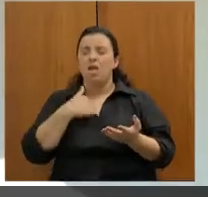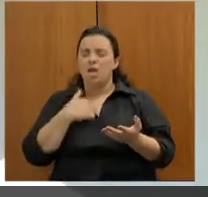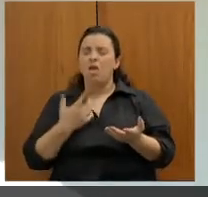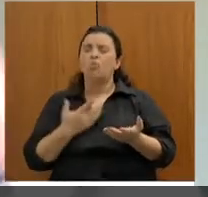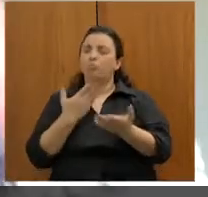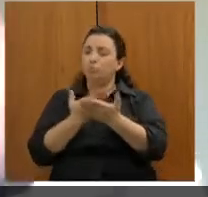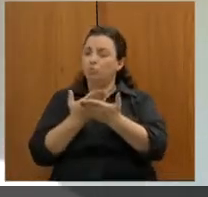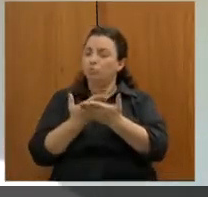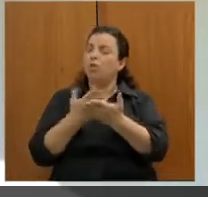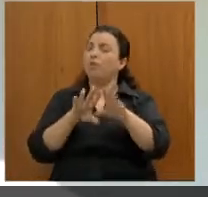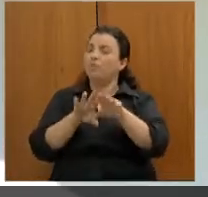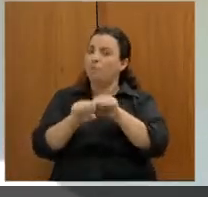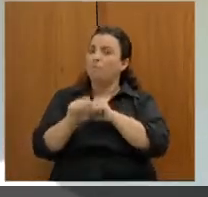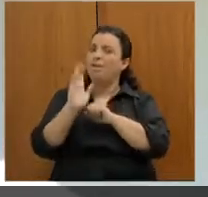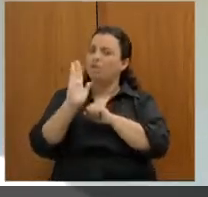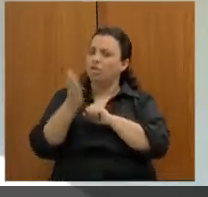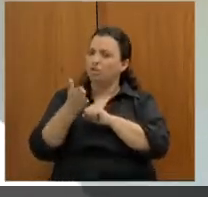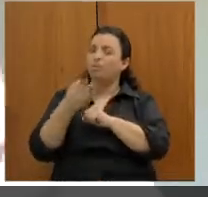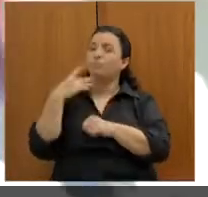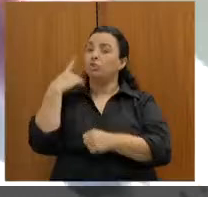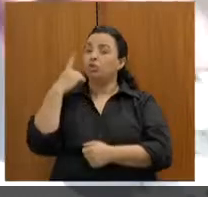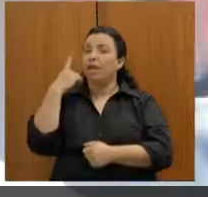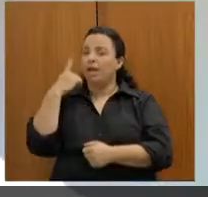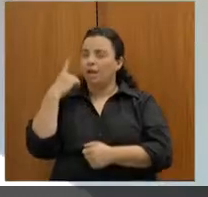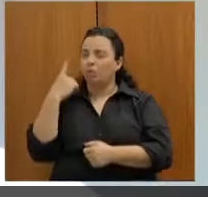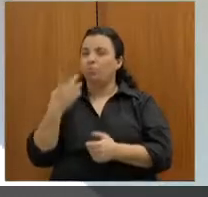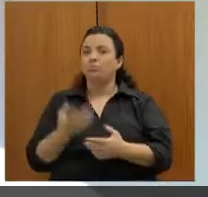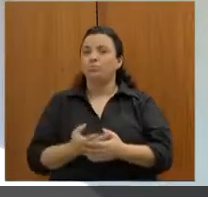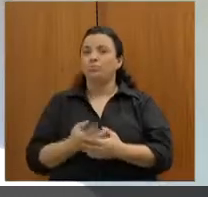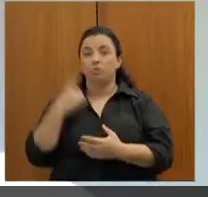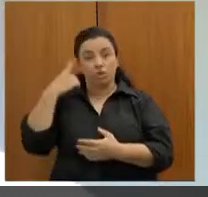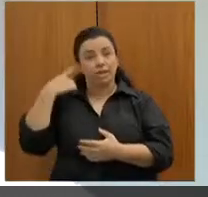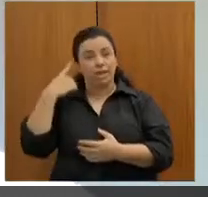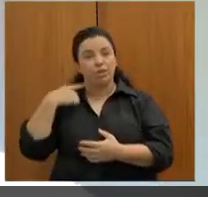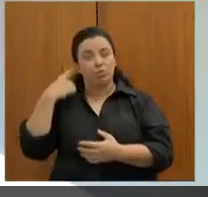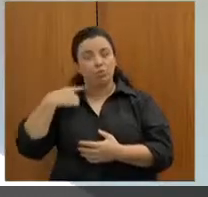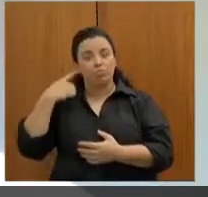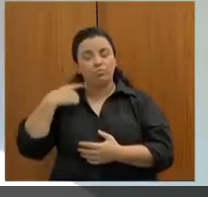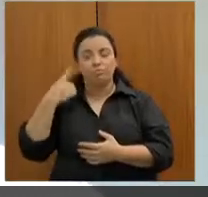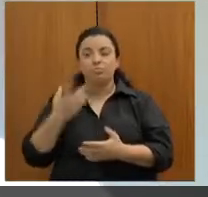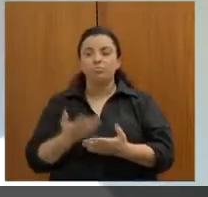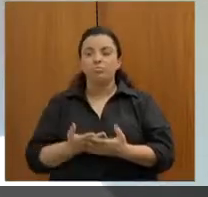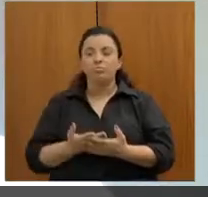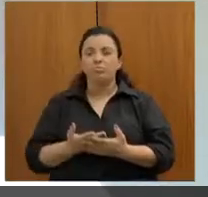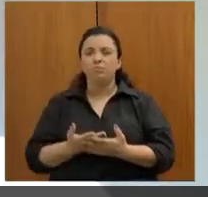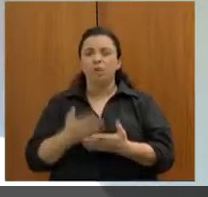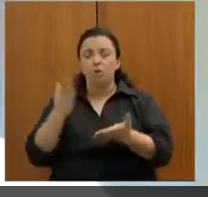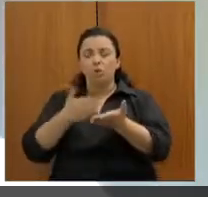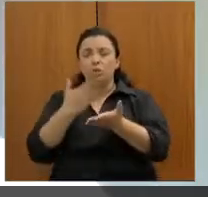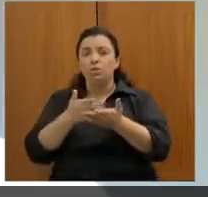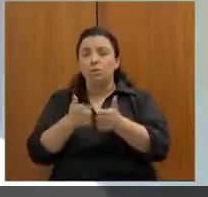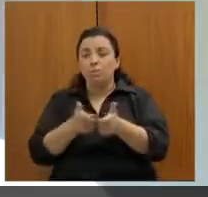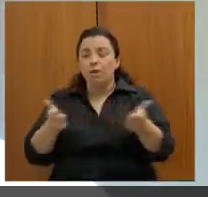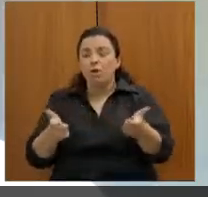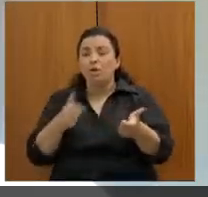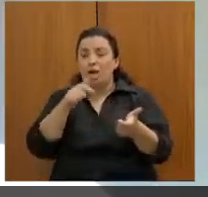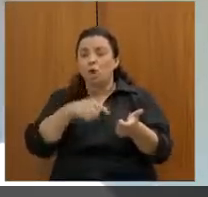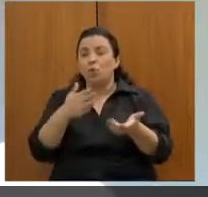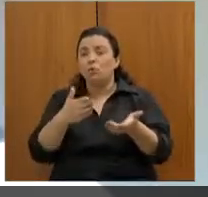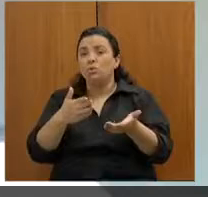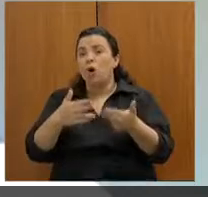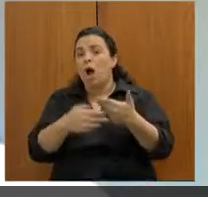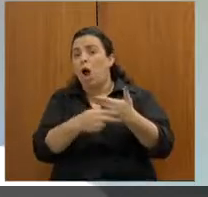direito a gente estudou direito e a maioria dos livros de direito a gente toca com livros escritos por homens